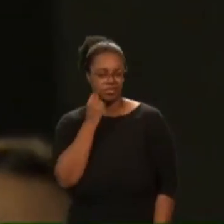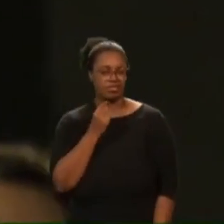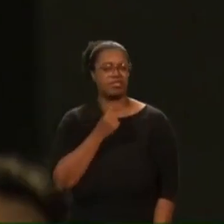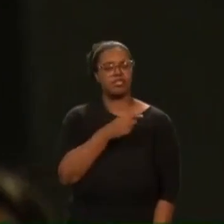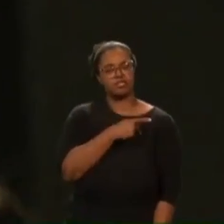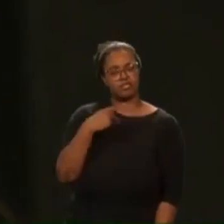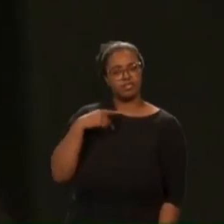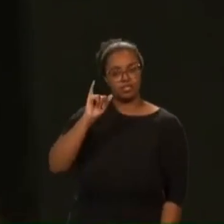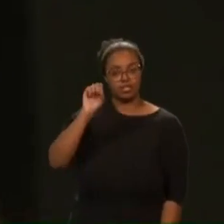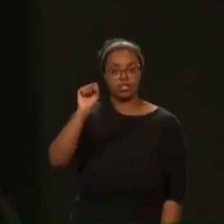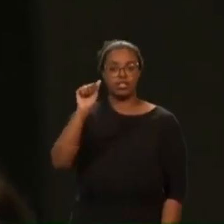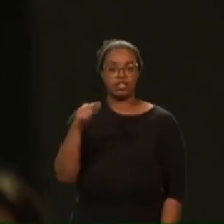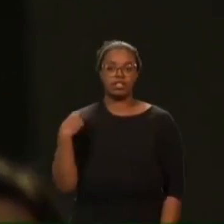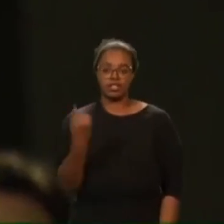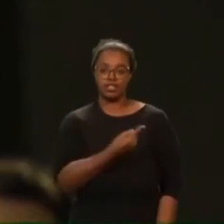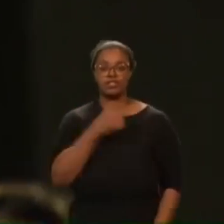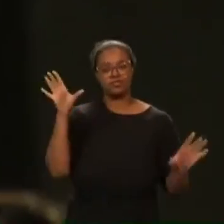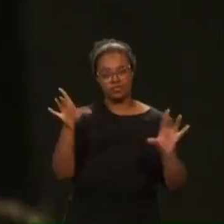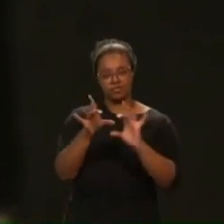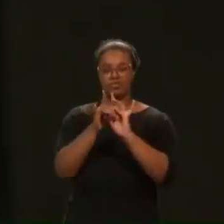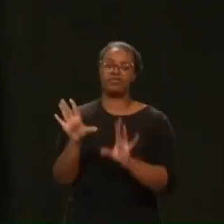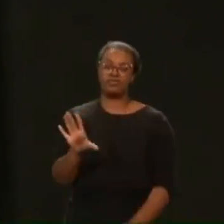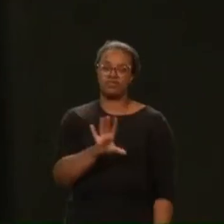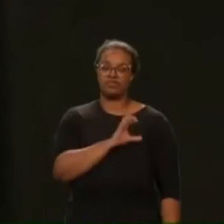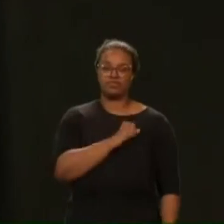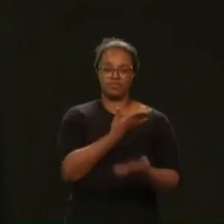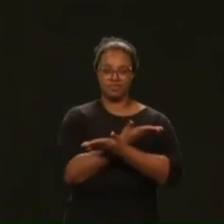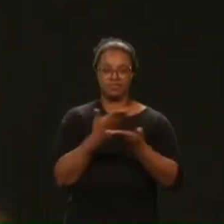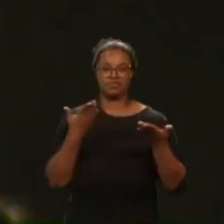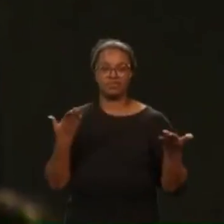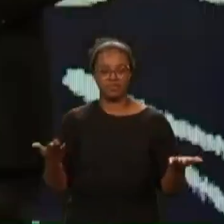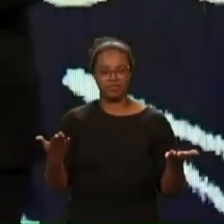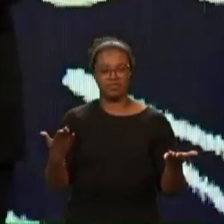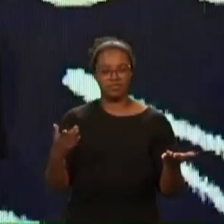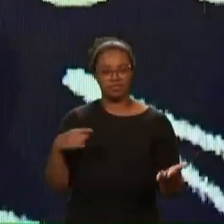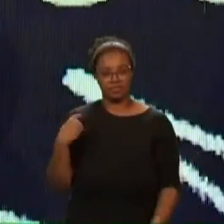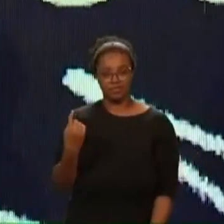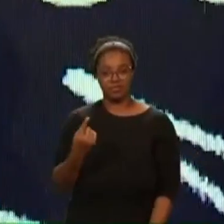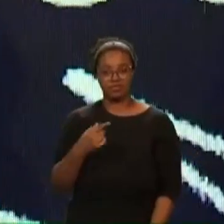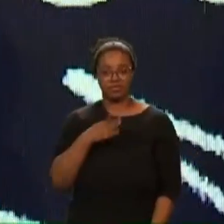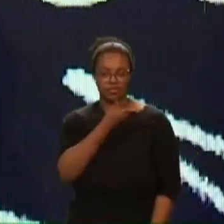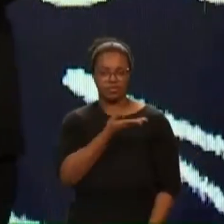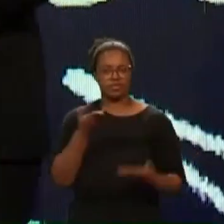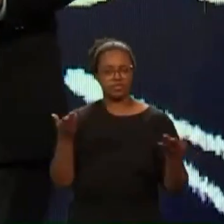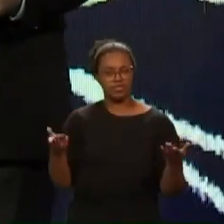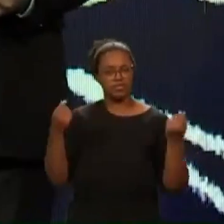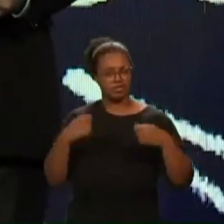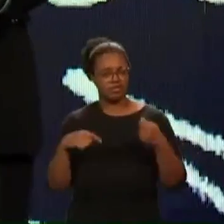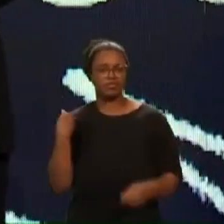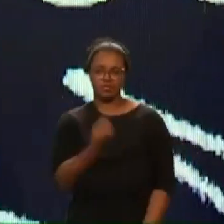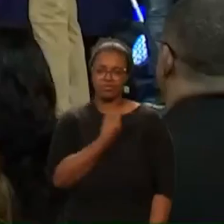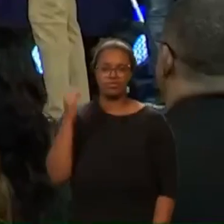vocês hoje nós fazemos uma aliança de amor com vocês contem com a gente porque vocês precisarem Pastor André nós estamos